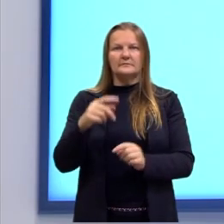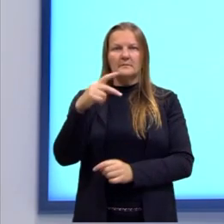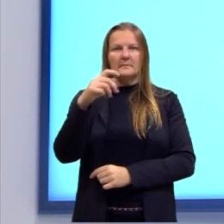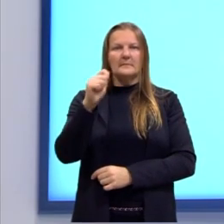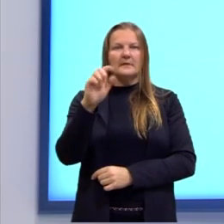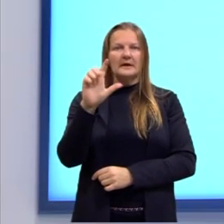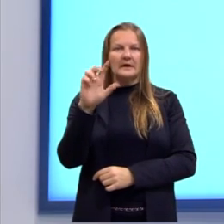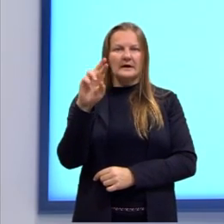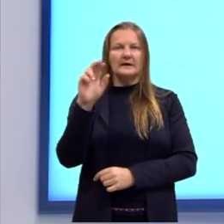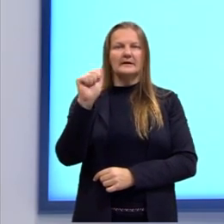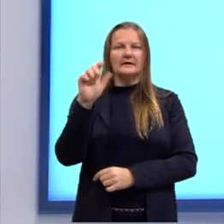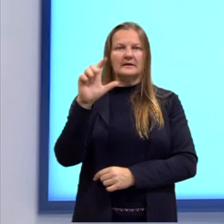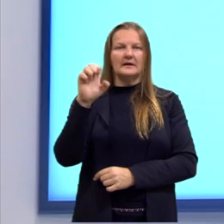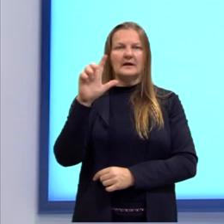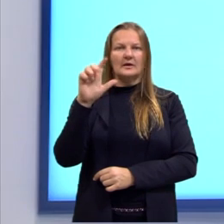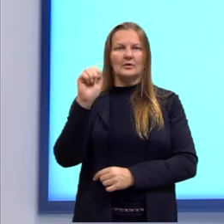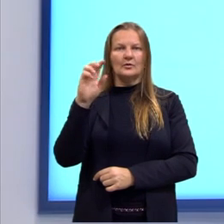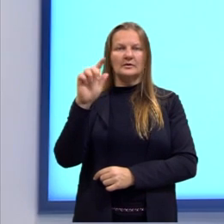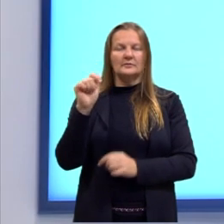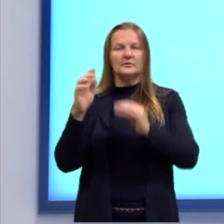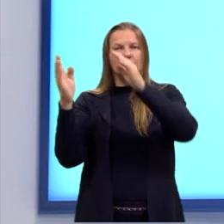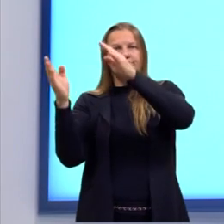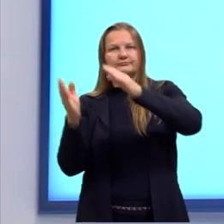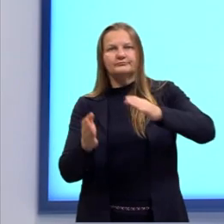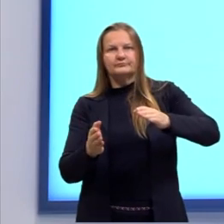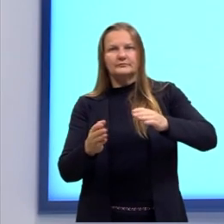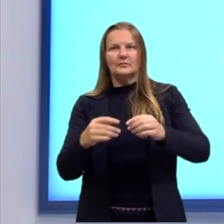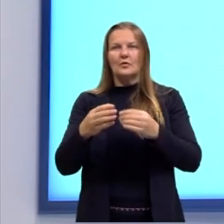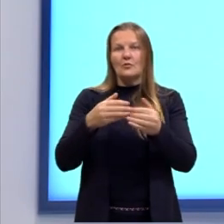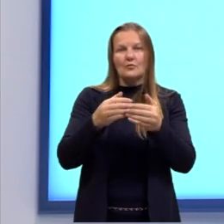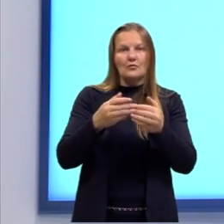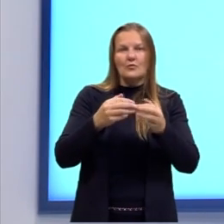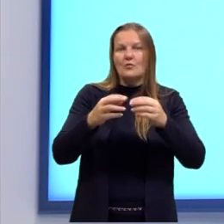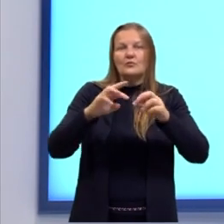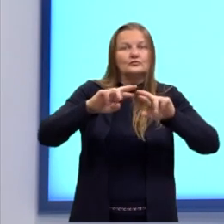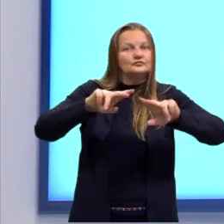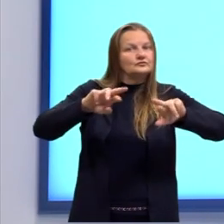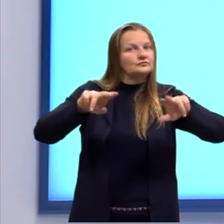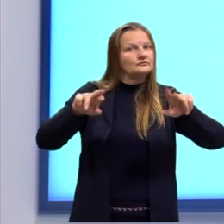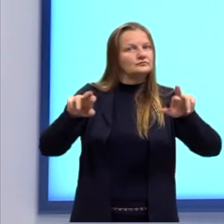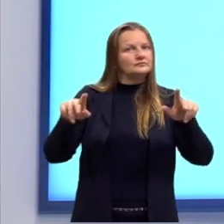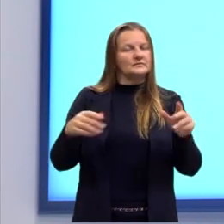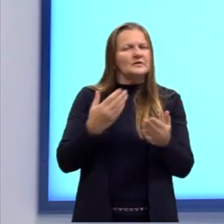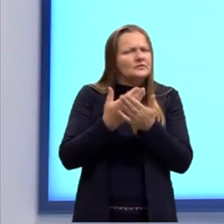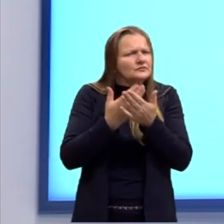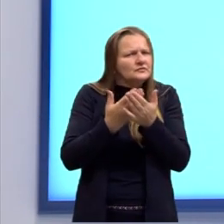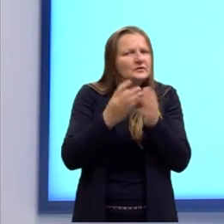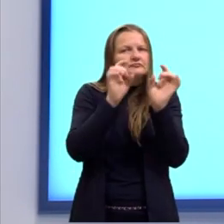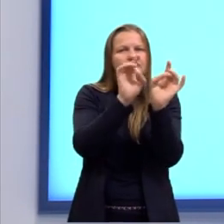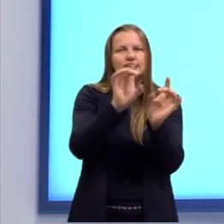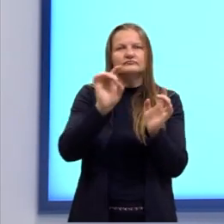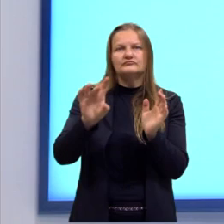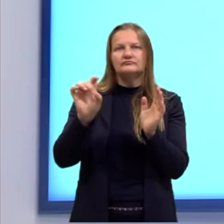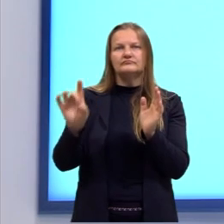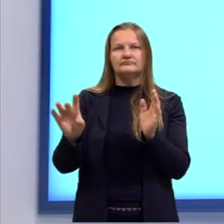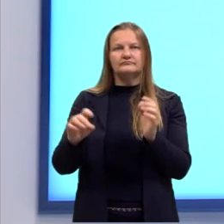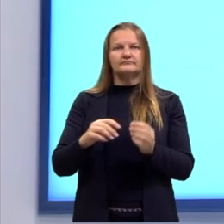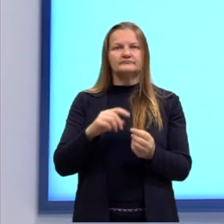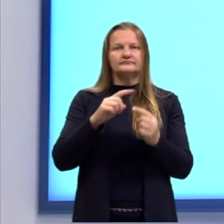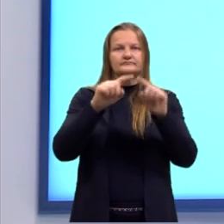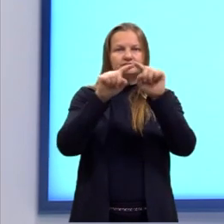paralelogramo e aqui de um quadrilátero qualquer Tá mas nós vamos estudar então especificamente